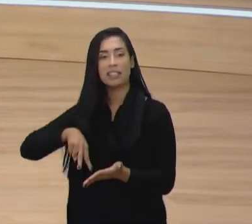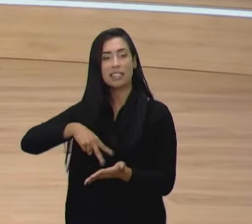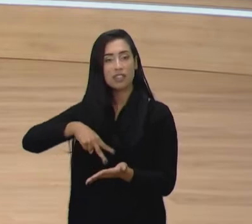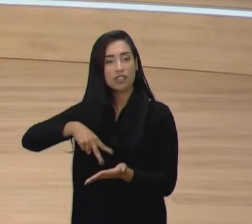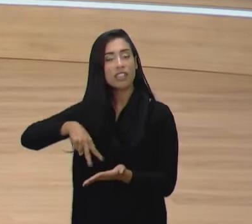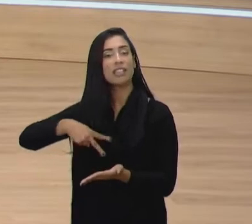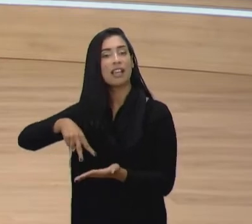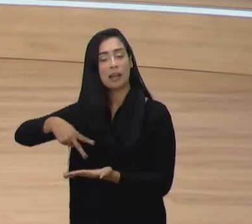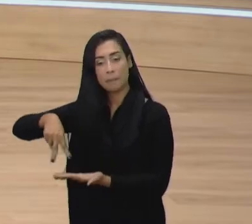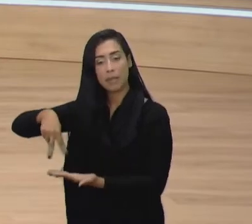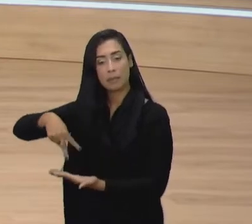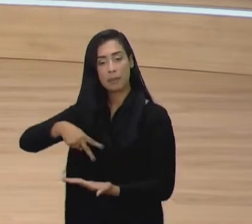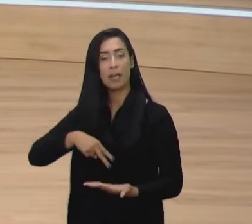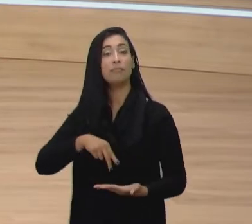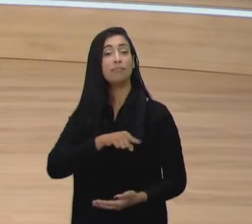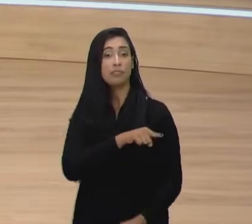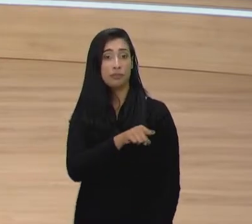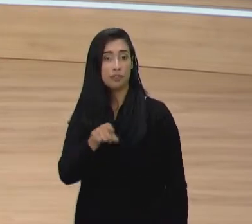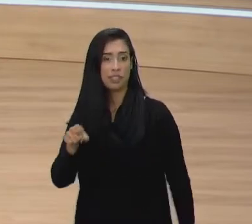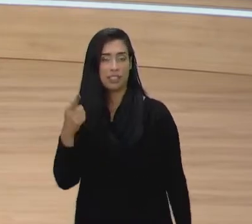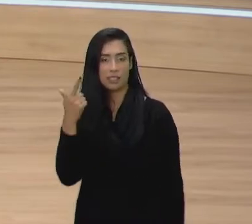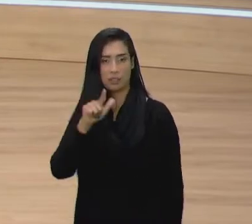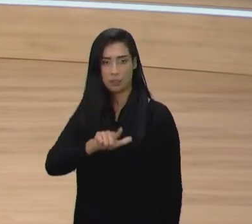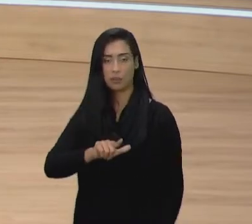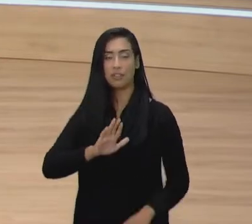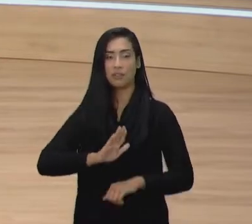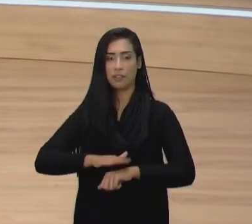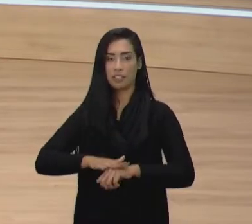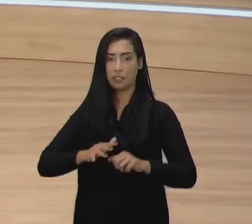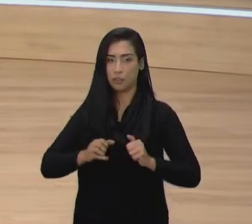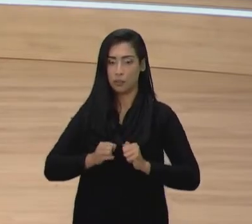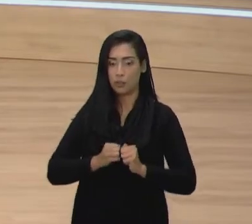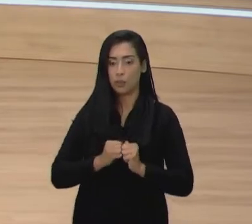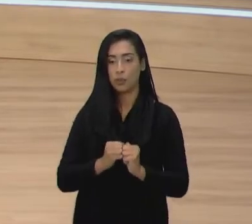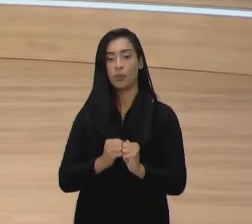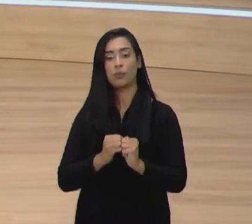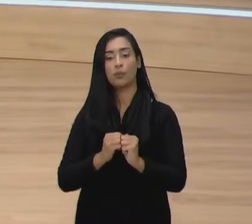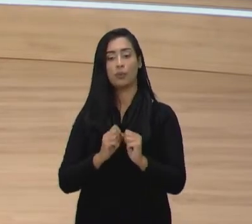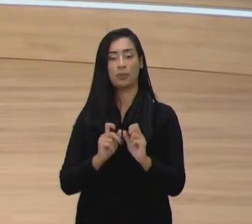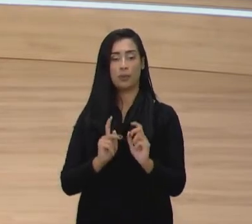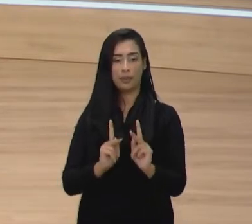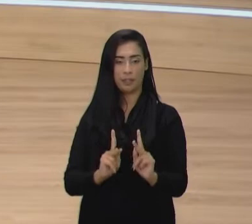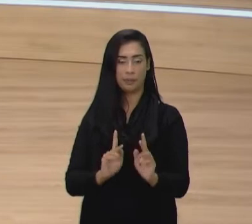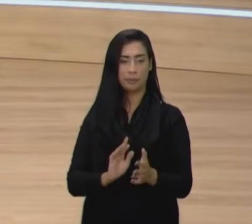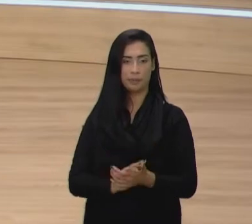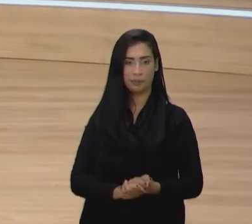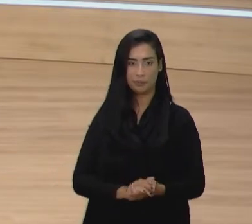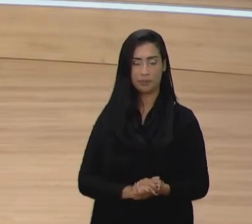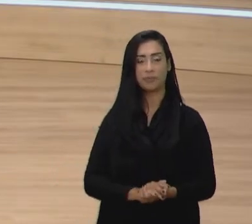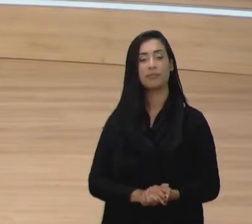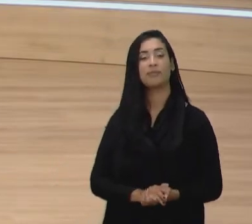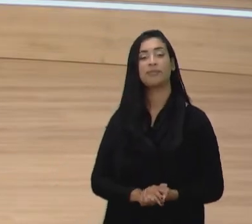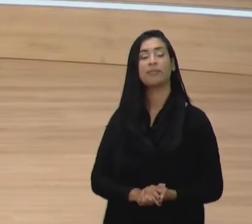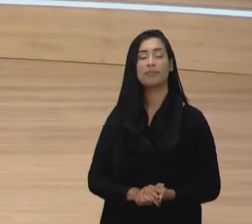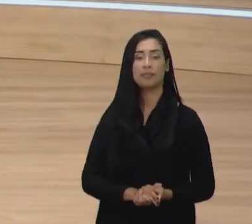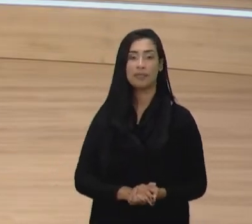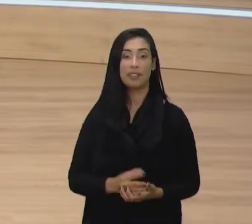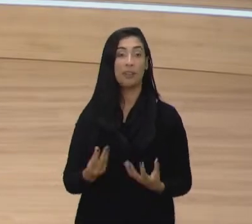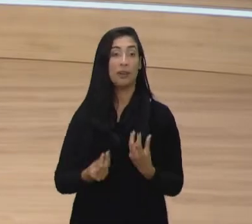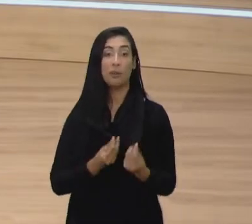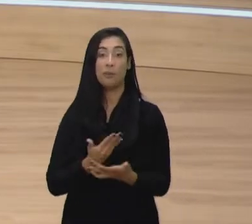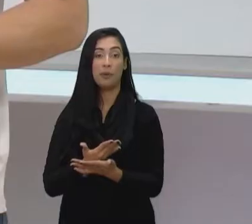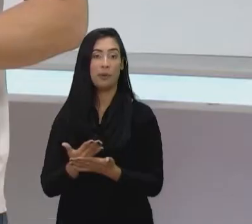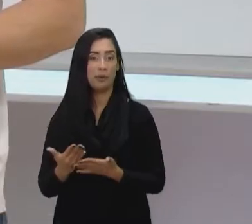para que você possa acompanhar aí de casa e fazer ela junto com a gente. E aí, a base da salsa, ela já começa